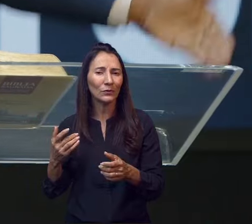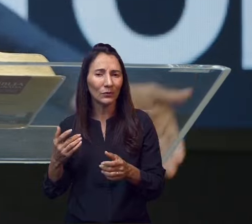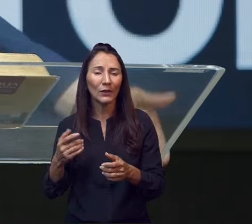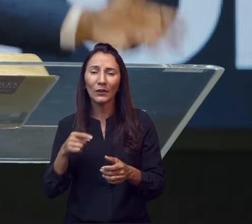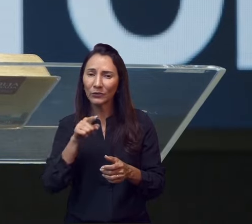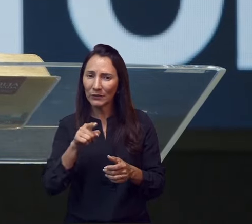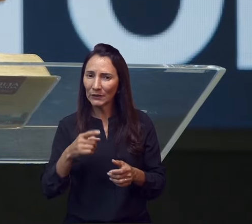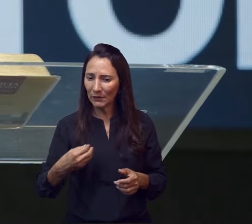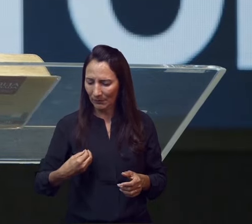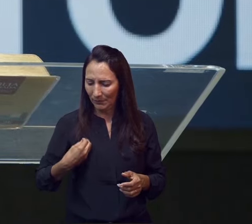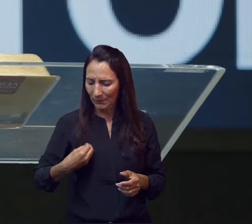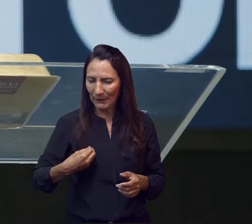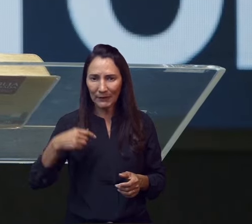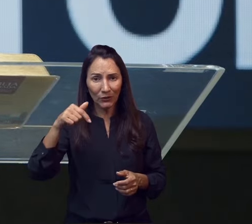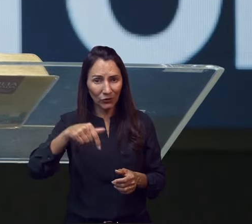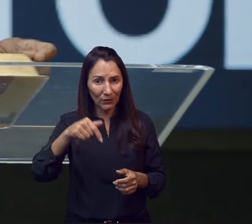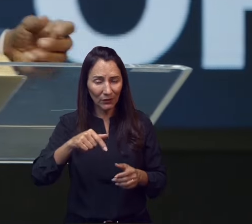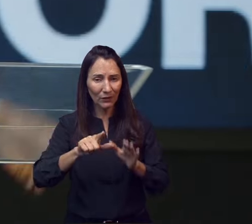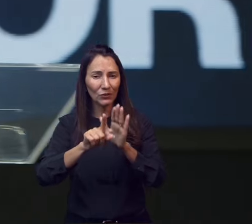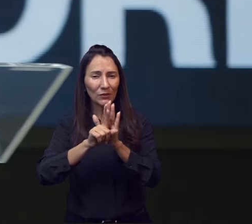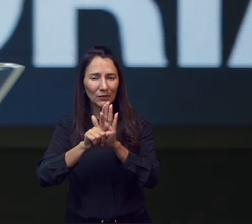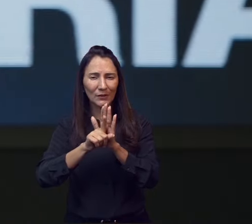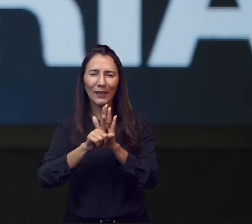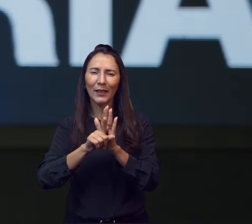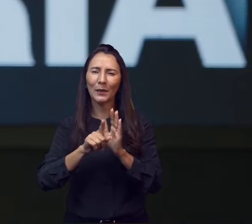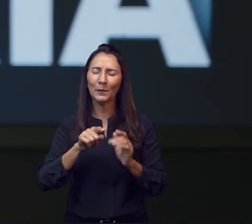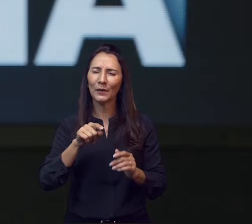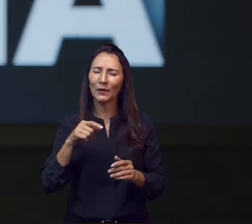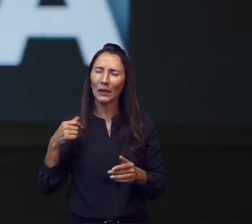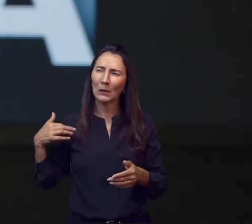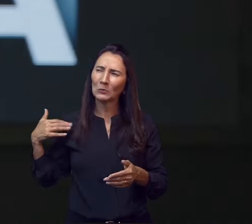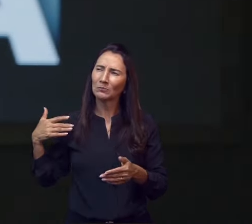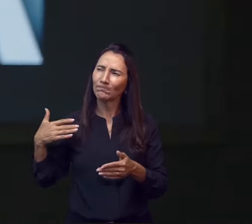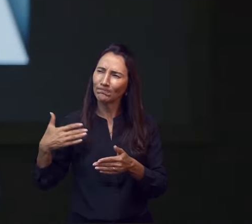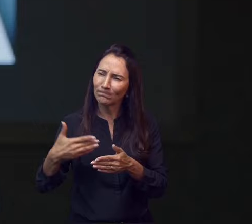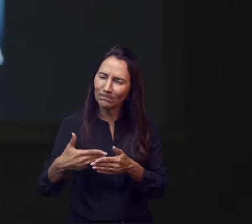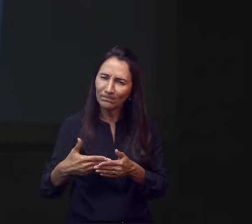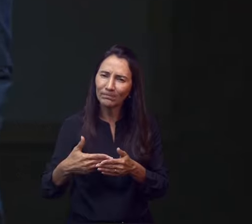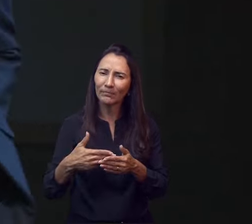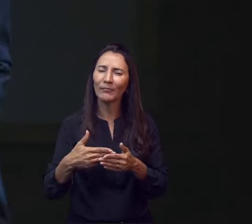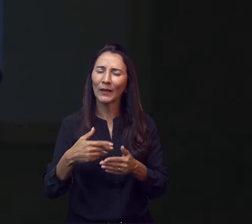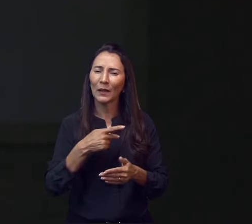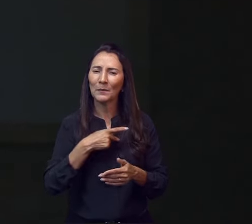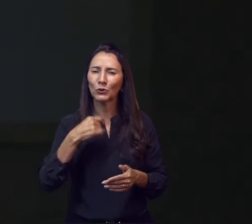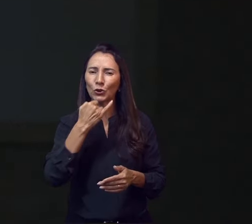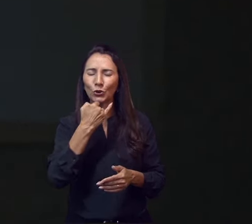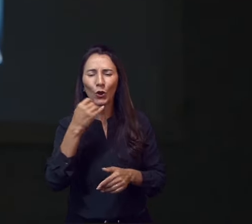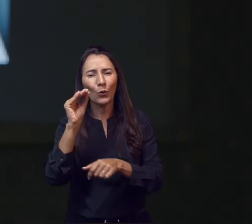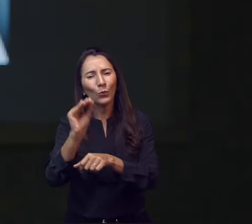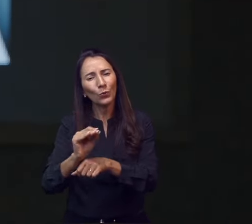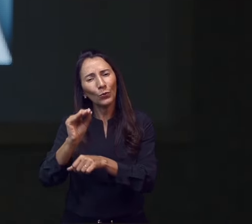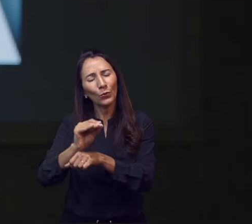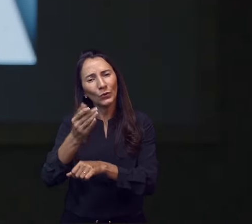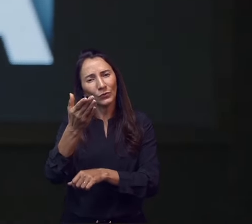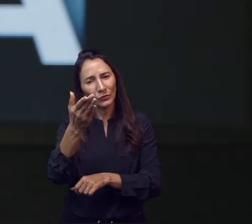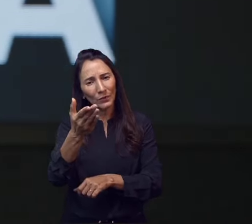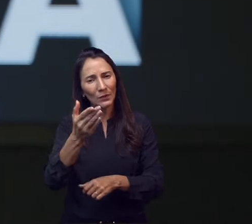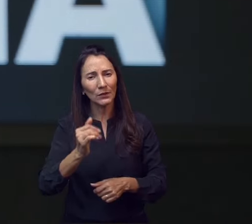congregado nesse Ministério que você tem sido pastoreado pelo pastor Jorge Linhares